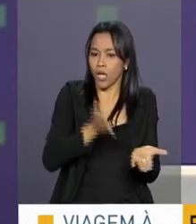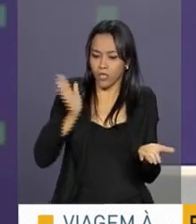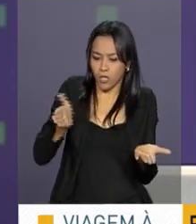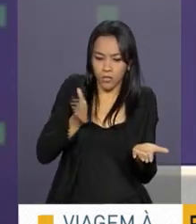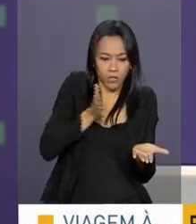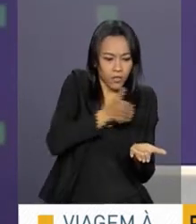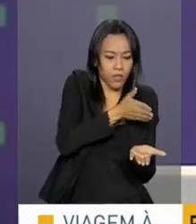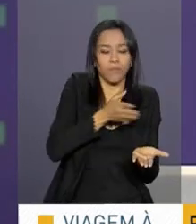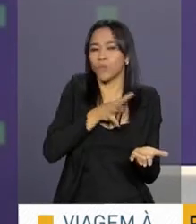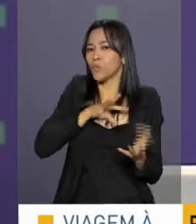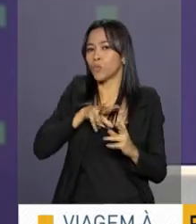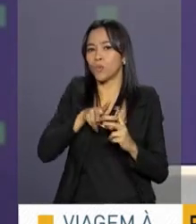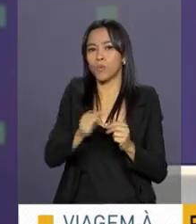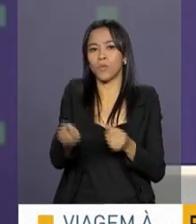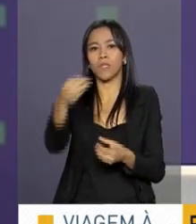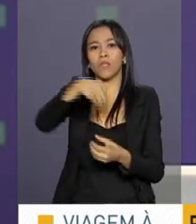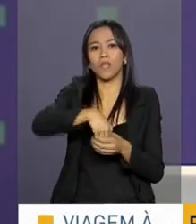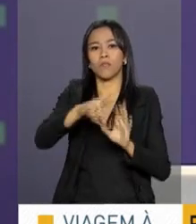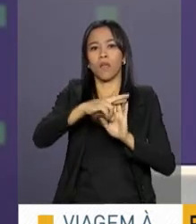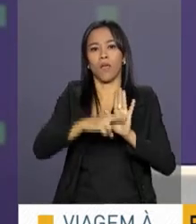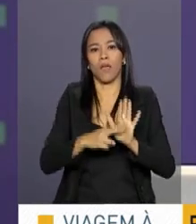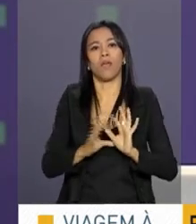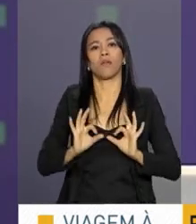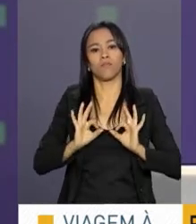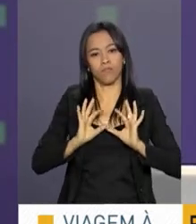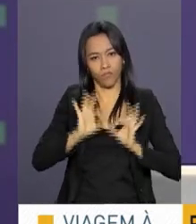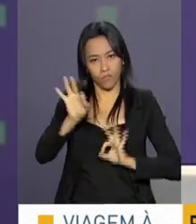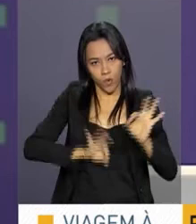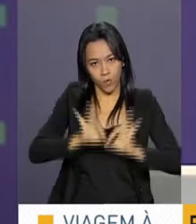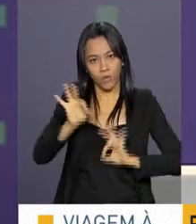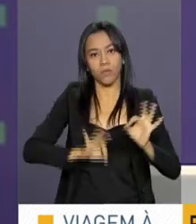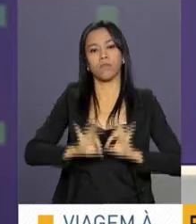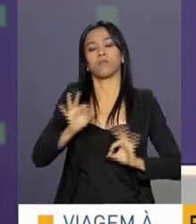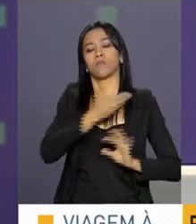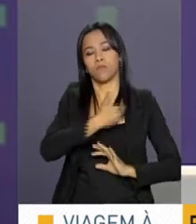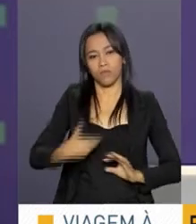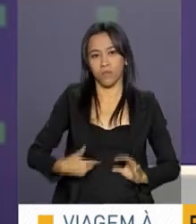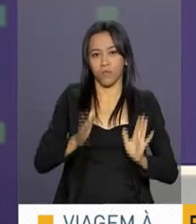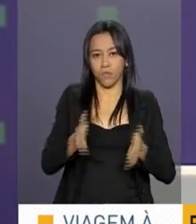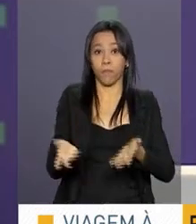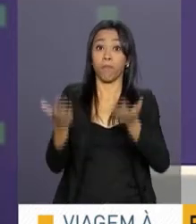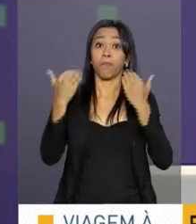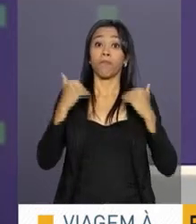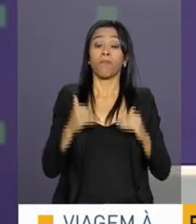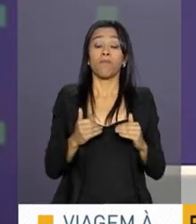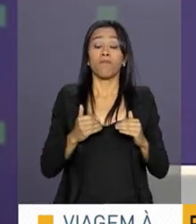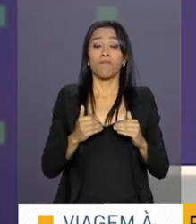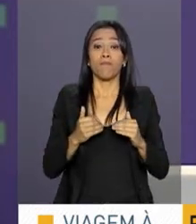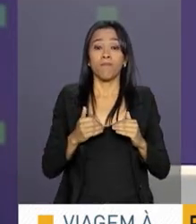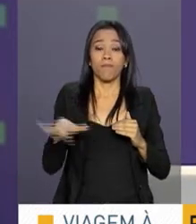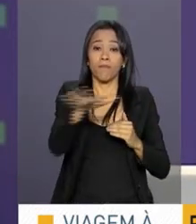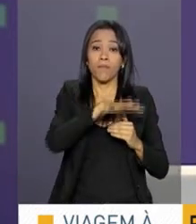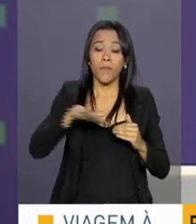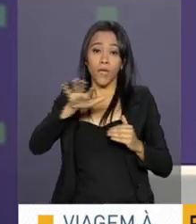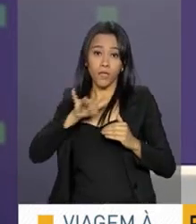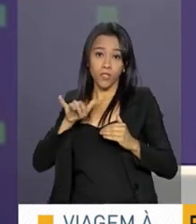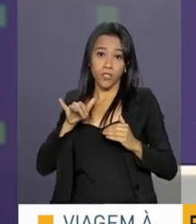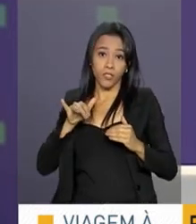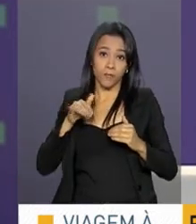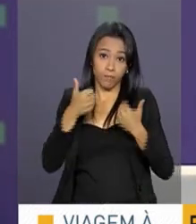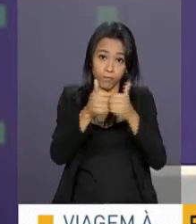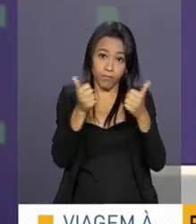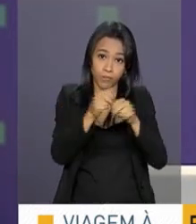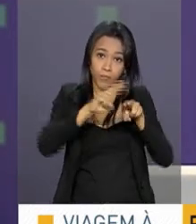absolutamente dentro do cronograma, né, pré-estabelecido. E na área de transporte nós já realizamos, né, alguns leilões,